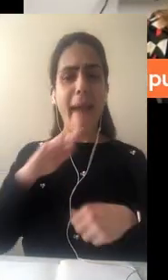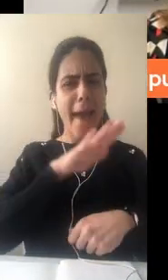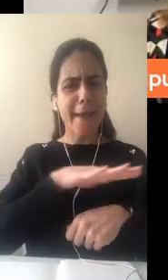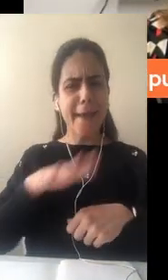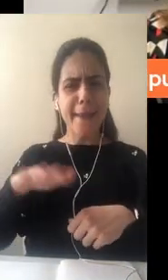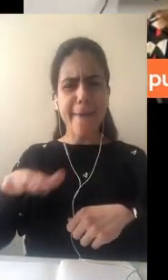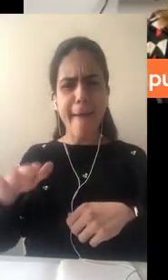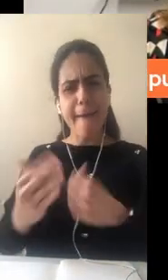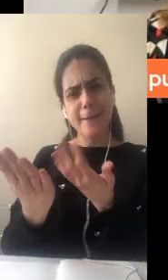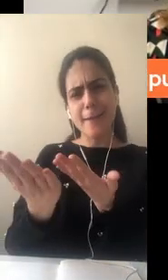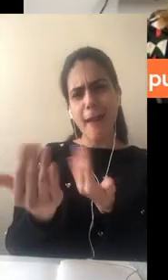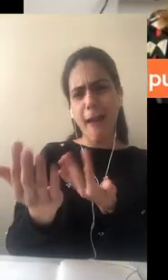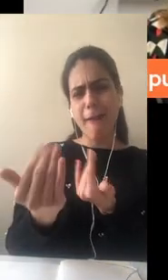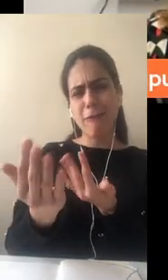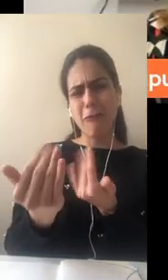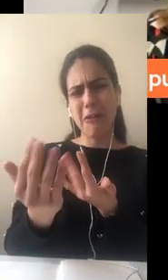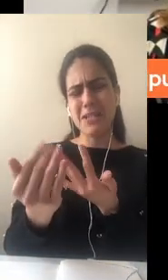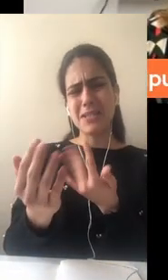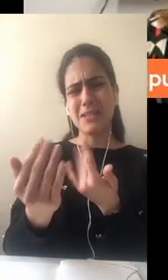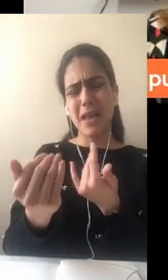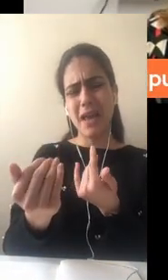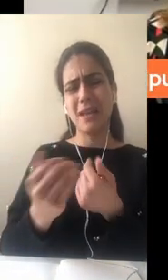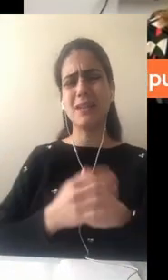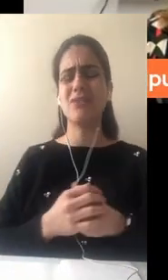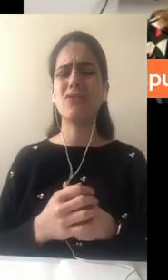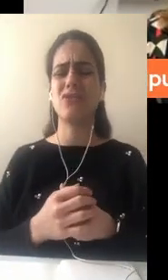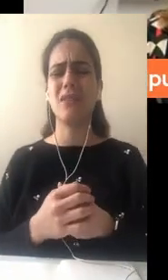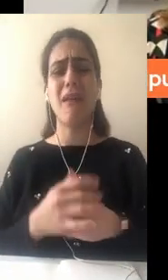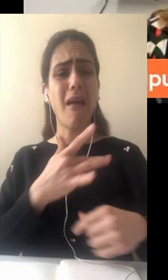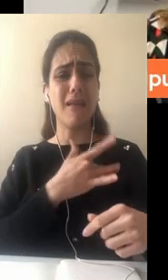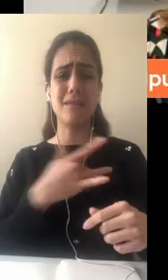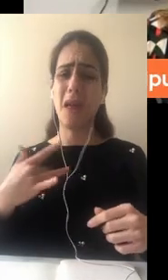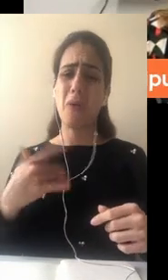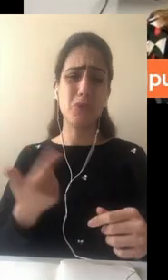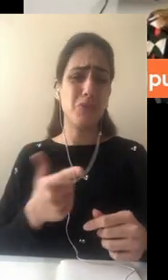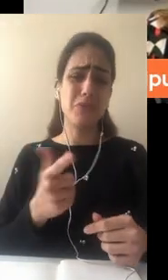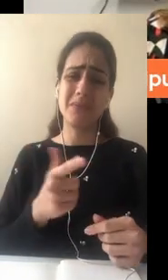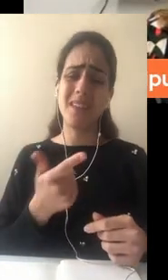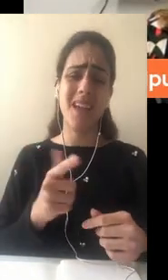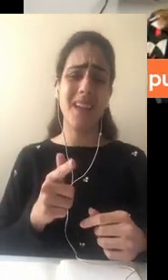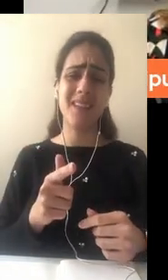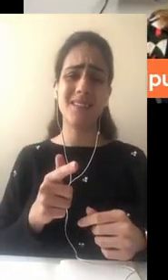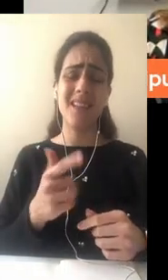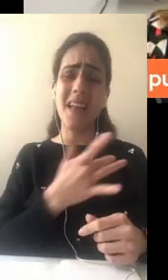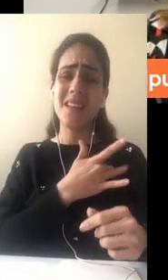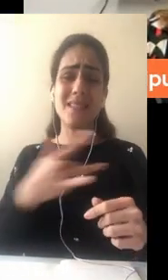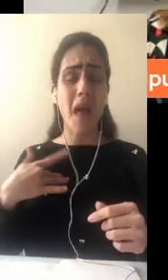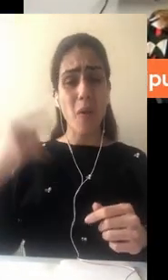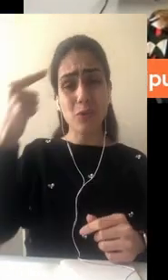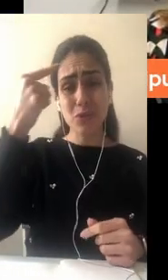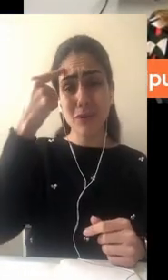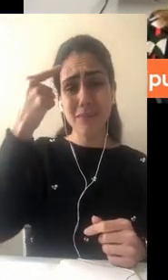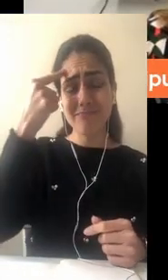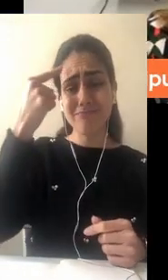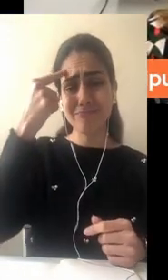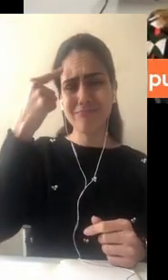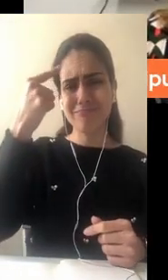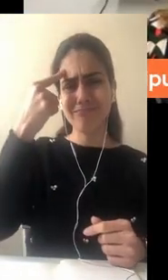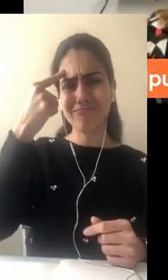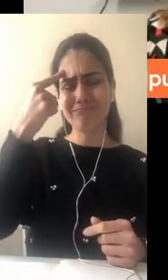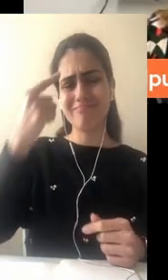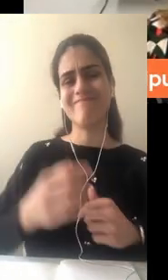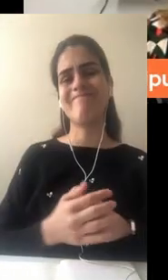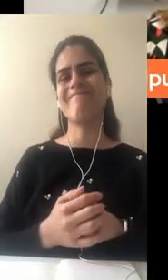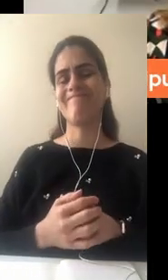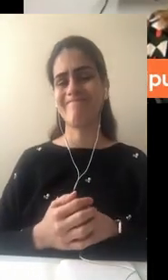crescem. 80% às vezes dos jovens não têm atendimento, inclusive à saúde mental, porque os pais acham que é